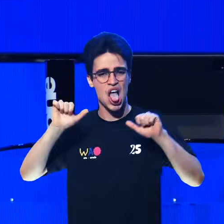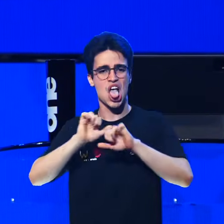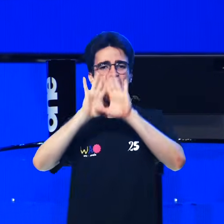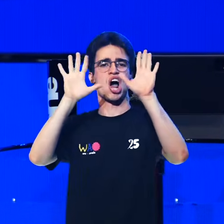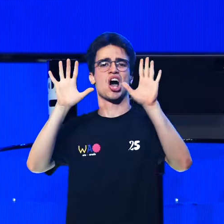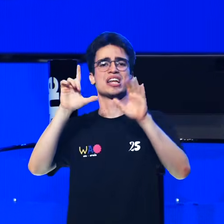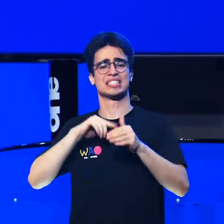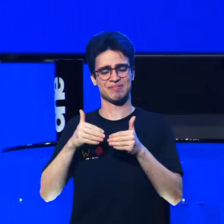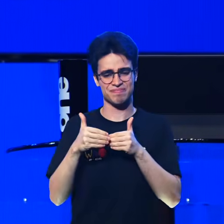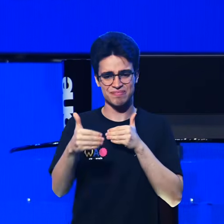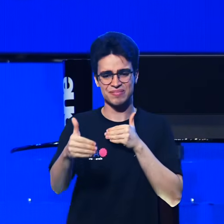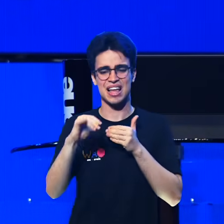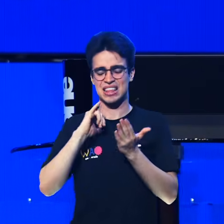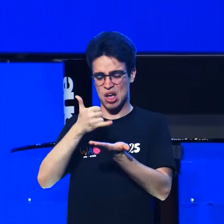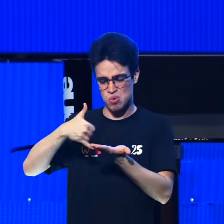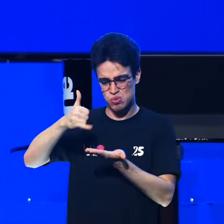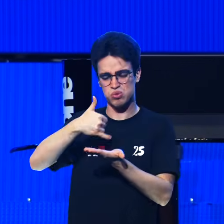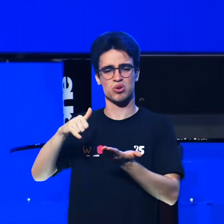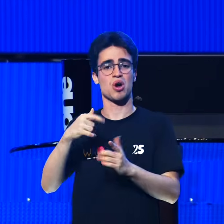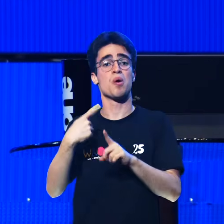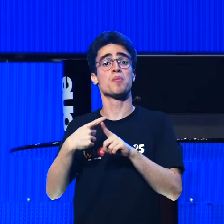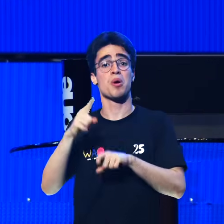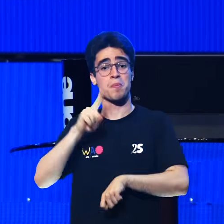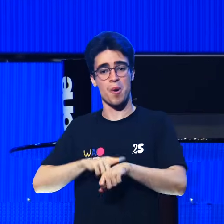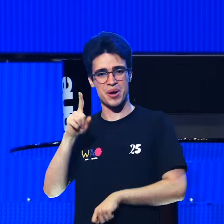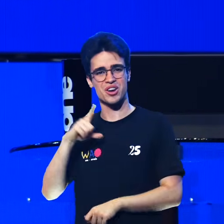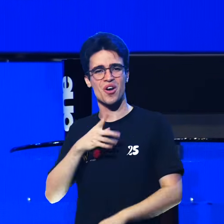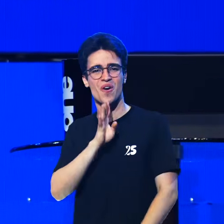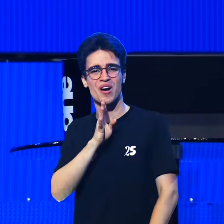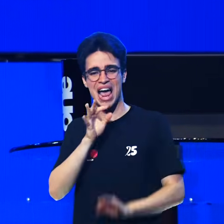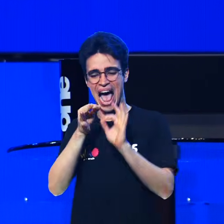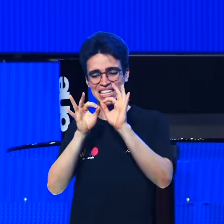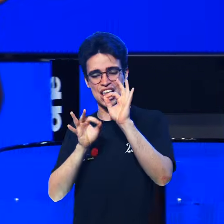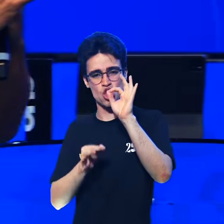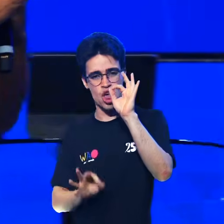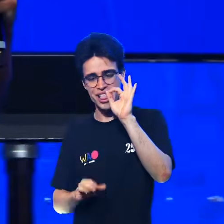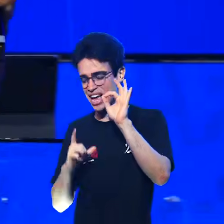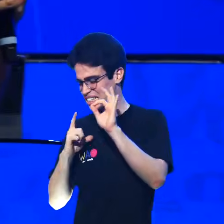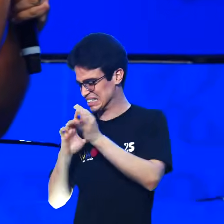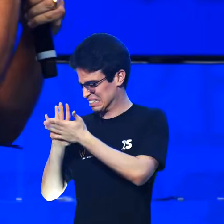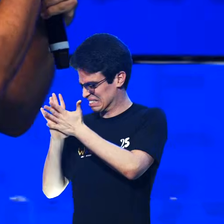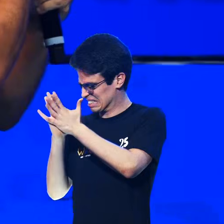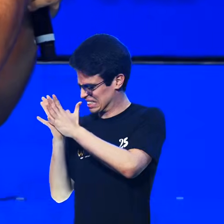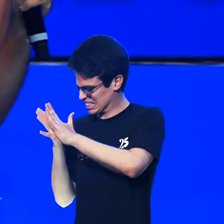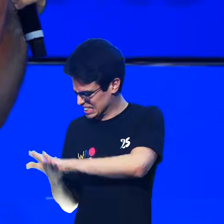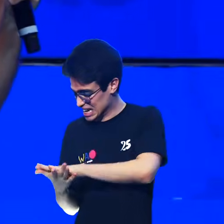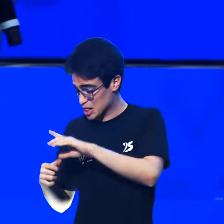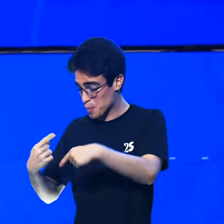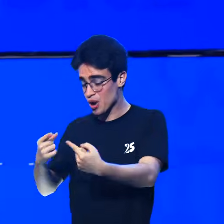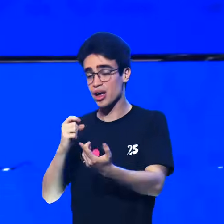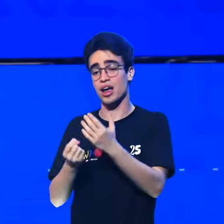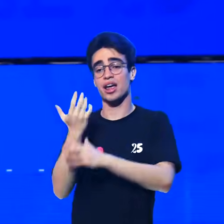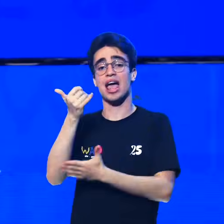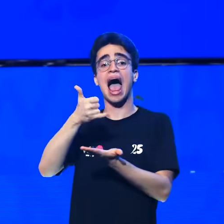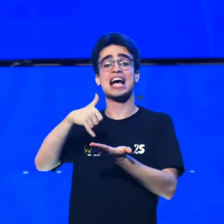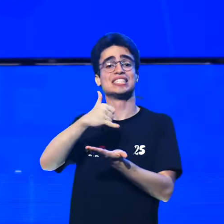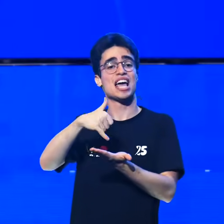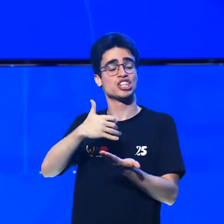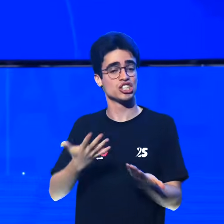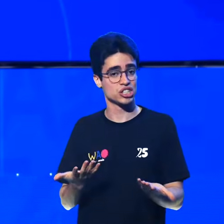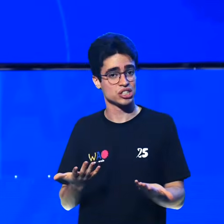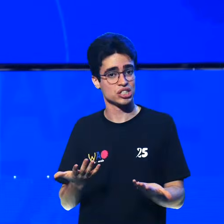para sair enquanto a azeitona é esmagada. Tem uma alegria para sair mesmo no meio de uma dor que você não